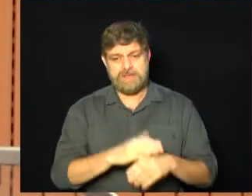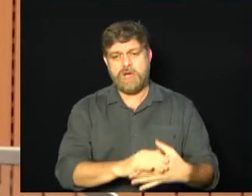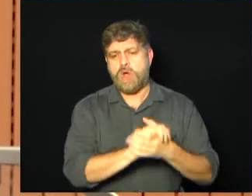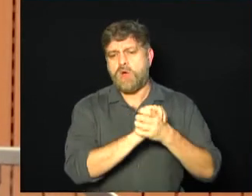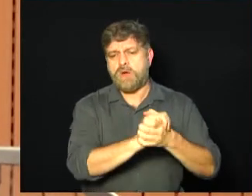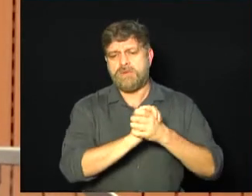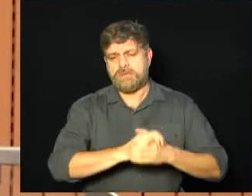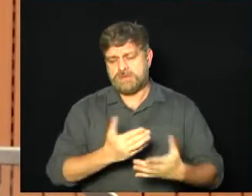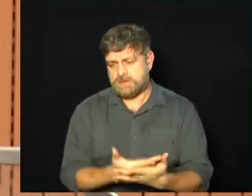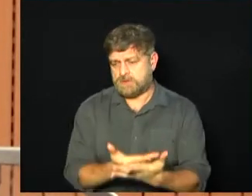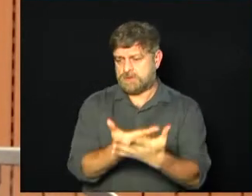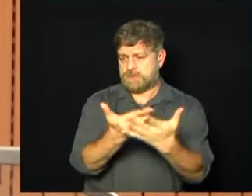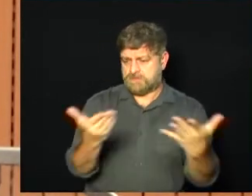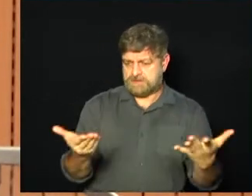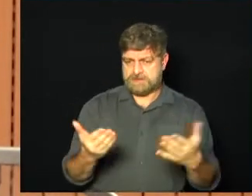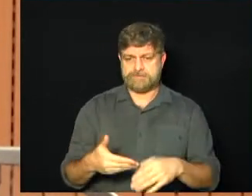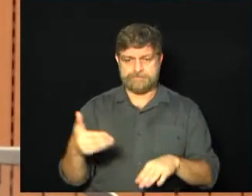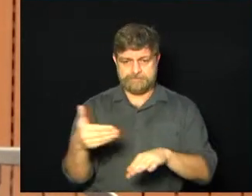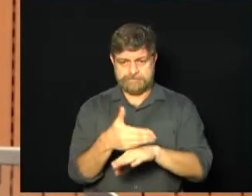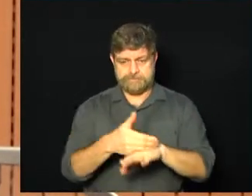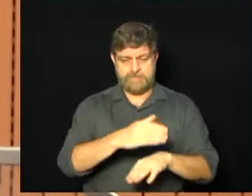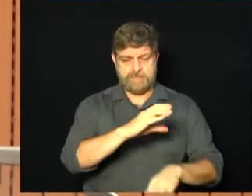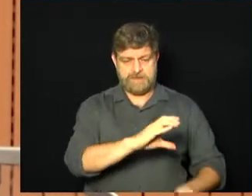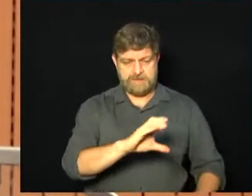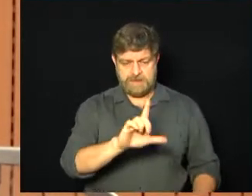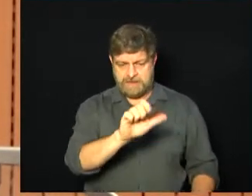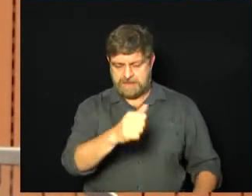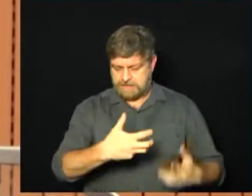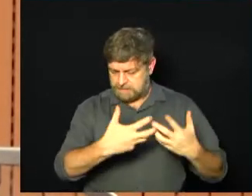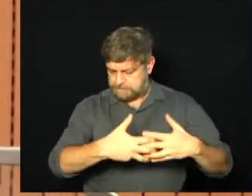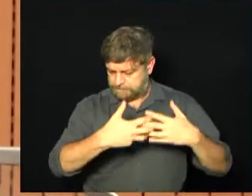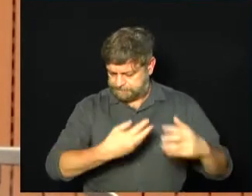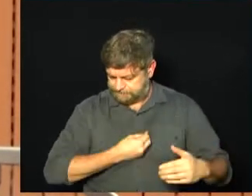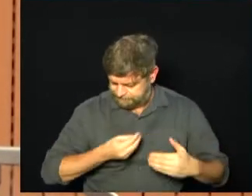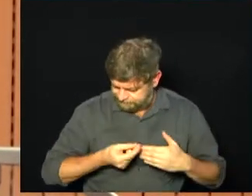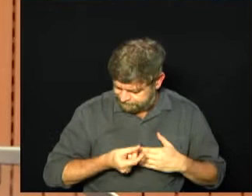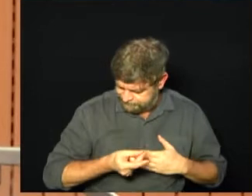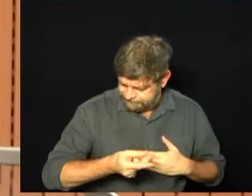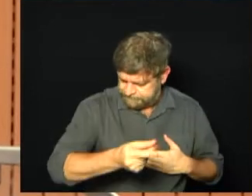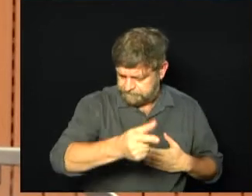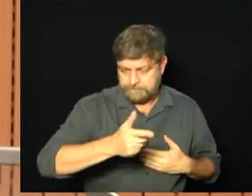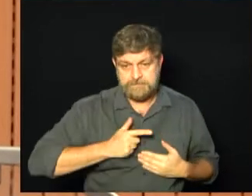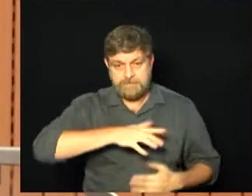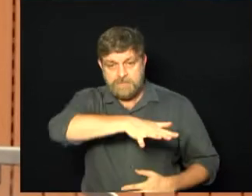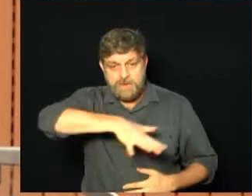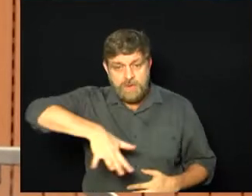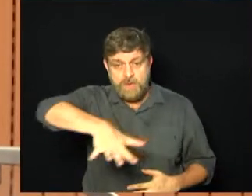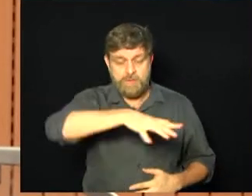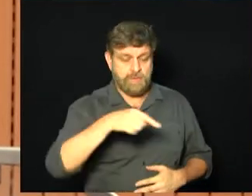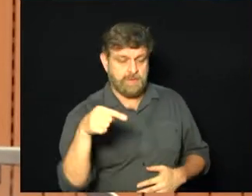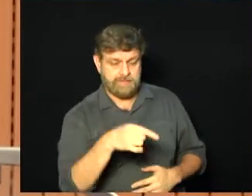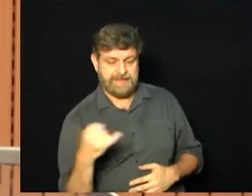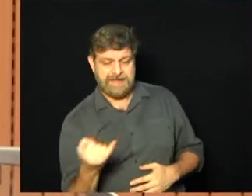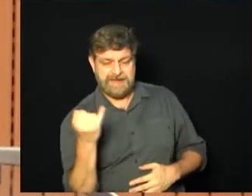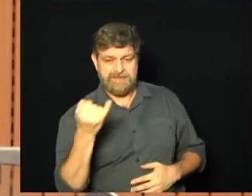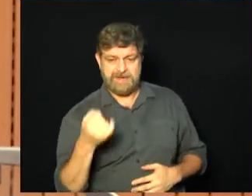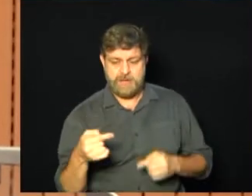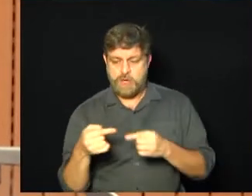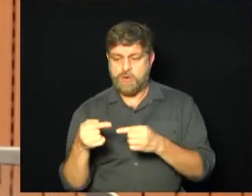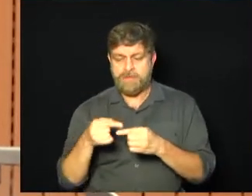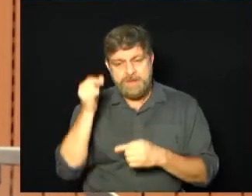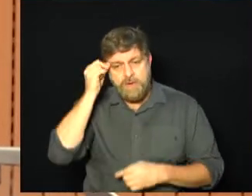todos vocês que fazem o CCLA continuar vivo e como um espaço muito importante da cultura dessa